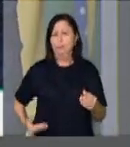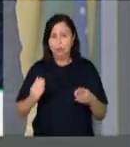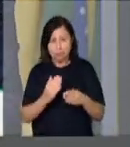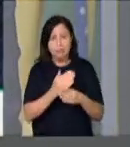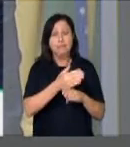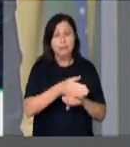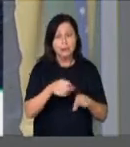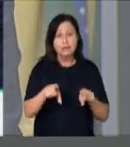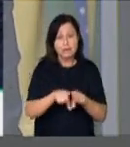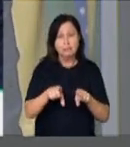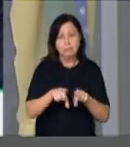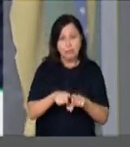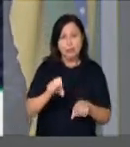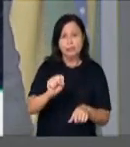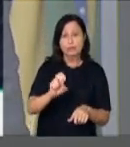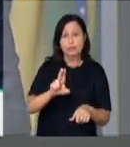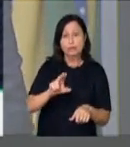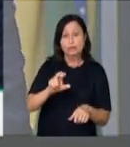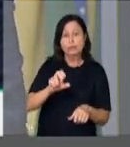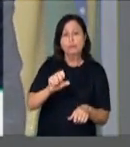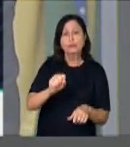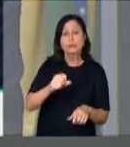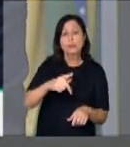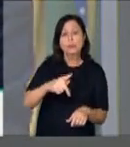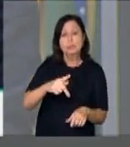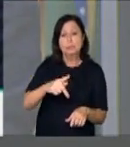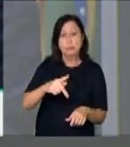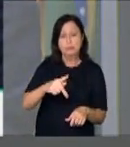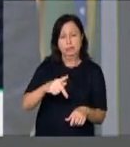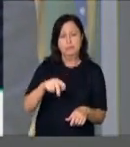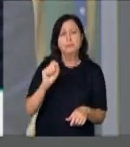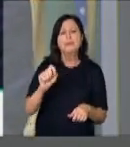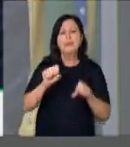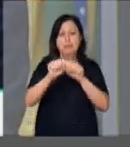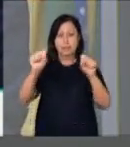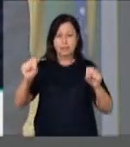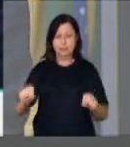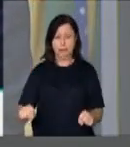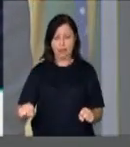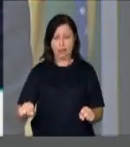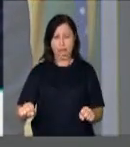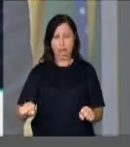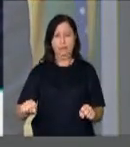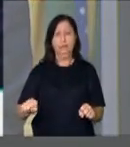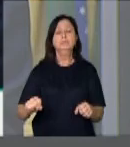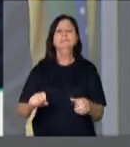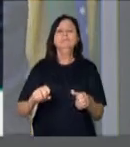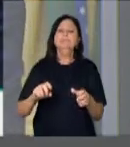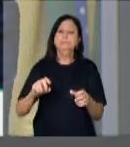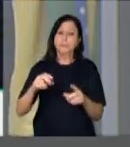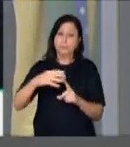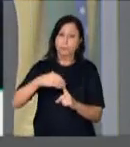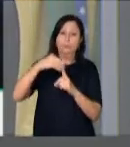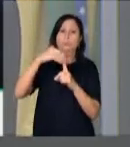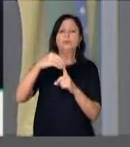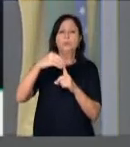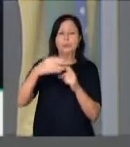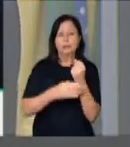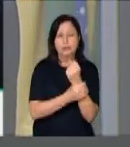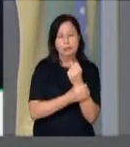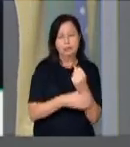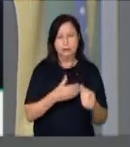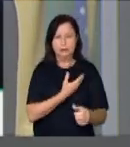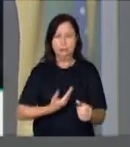uns usp que é o sistema único de segurança pública presidente sauce que é o coroamento